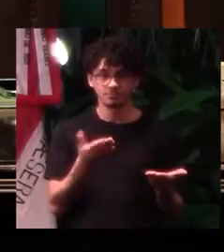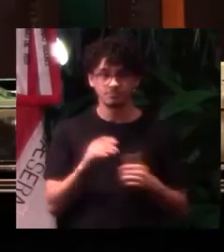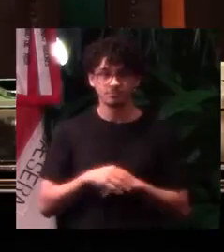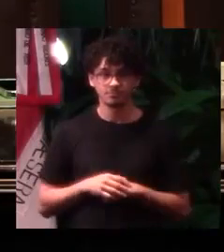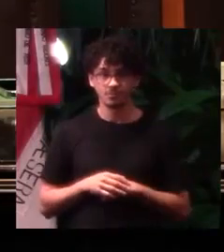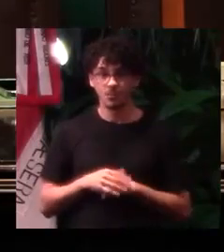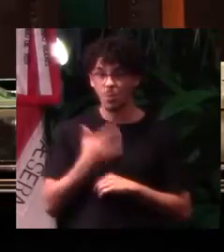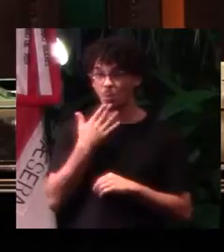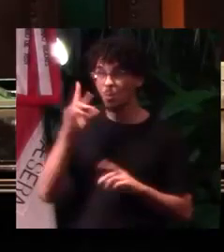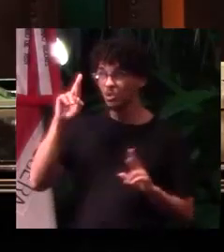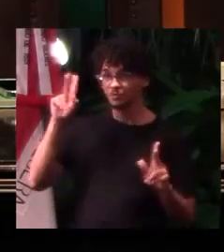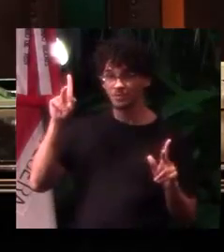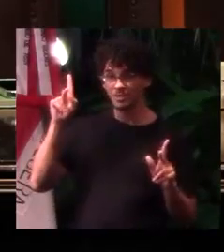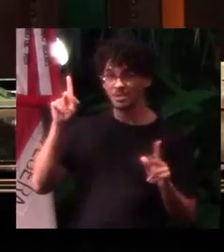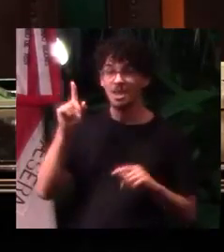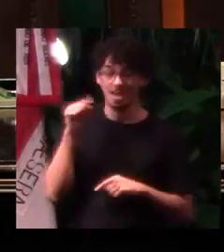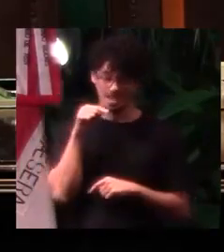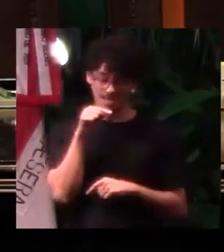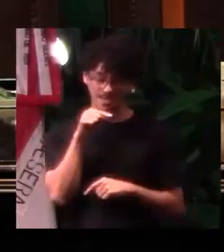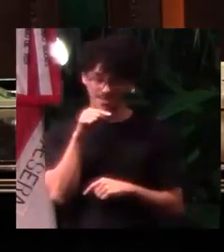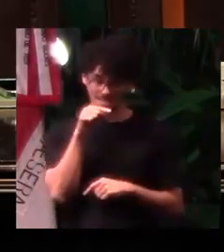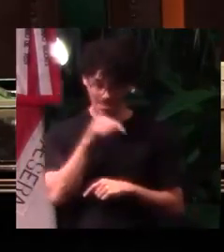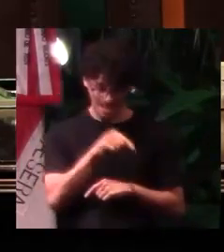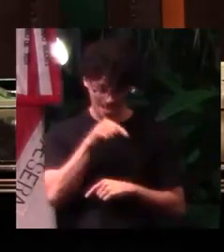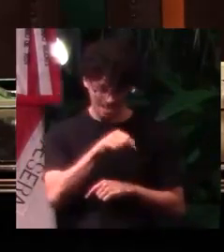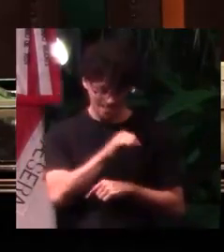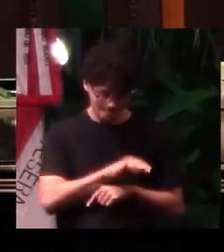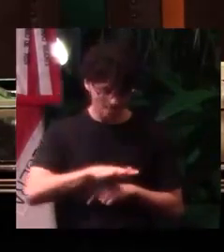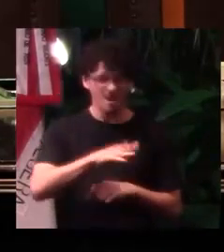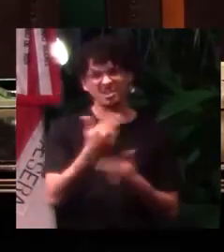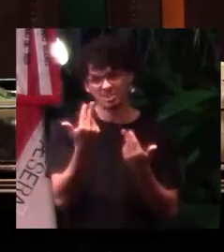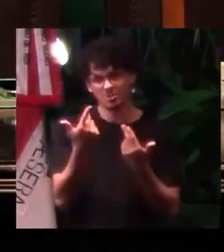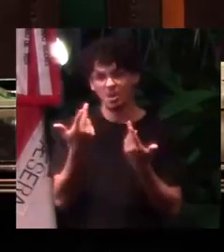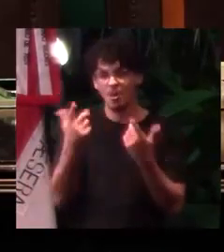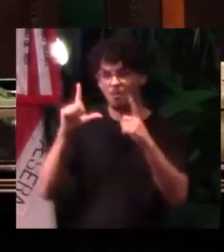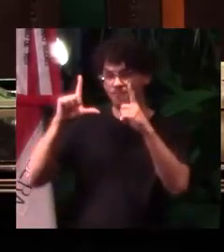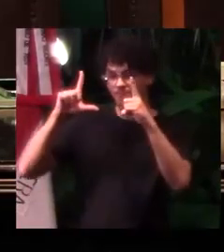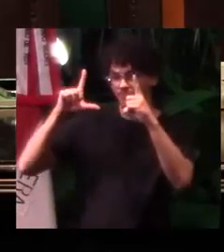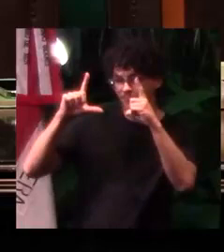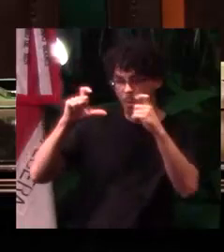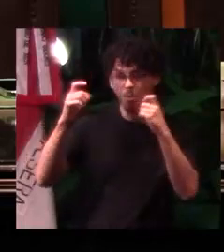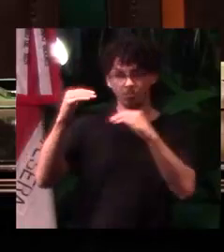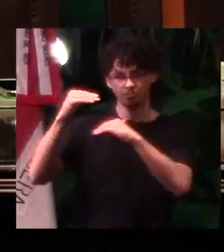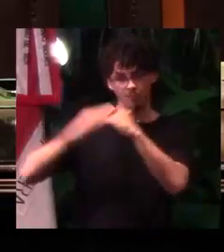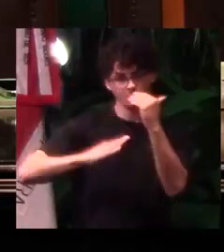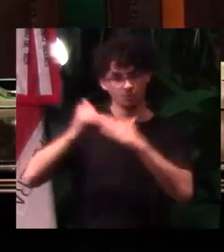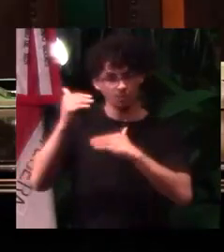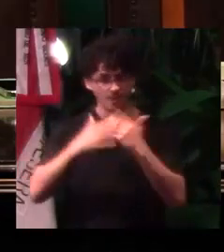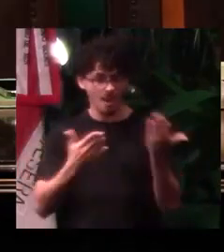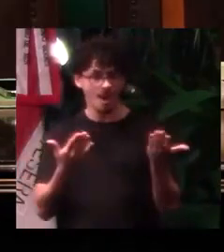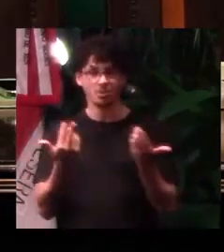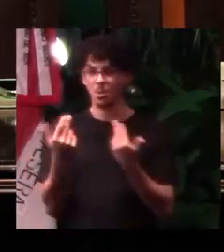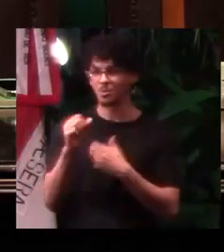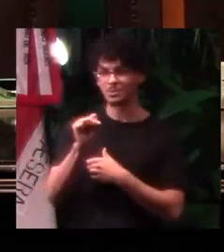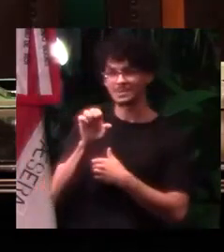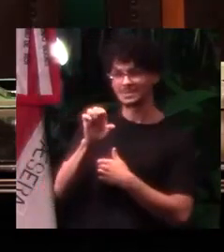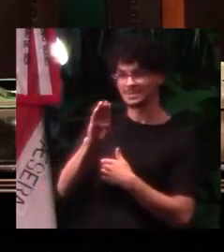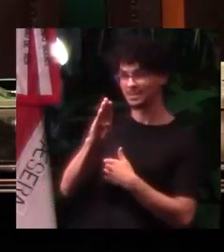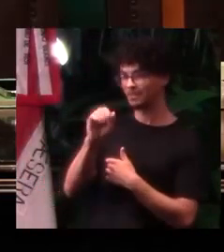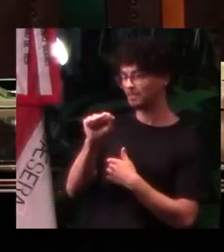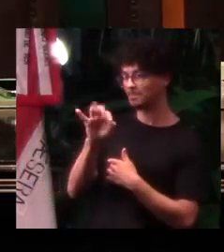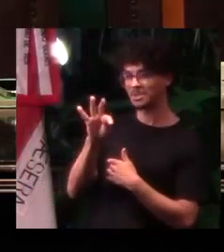que essa imagem, assim como uma imagem de um fotógrafo, de um grande fotógrafo, de um Sebastião Salgado,